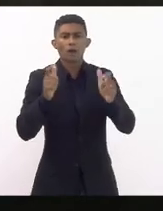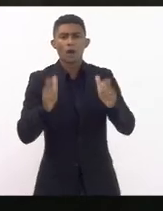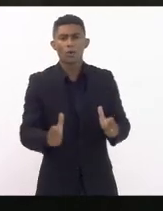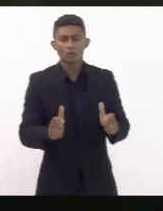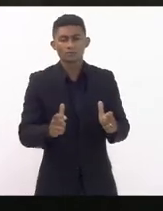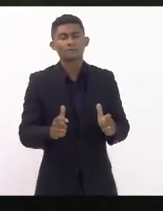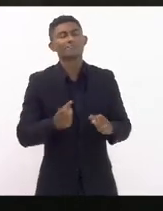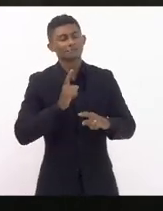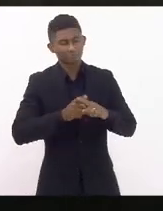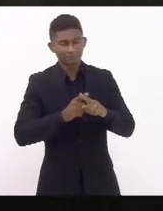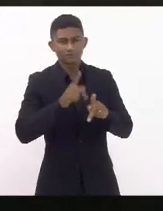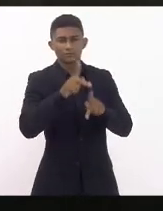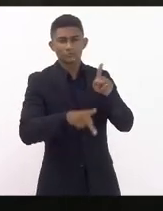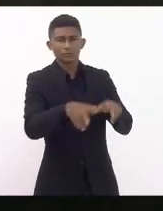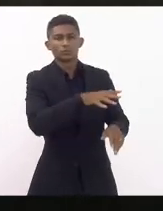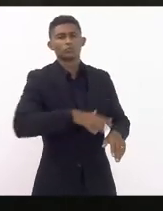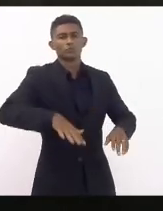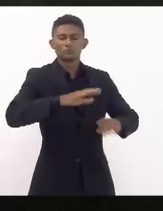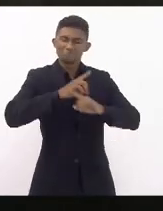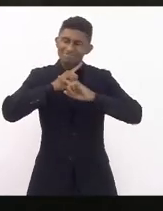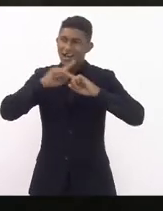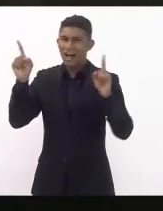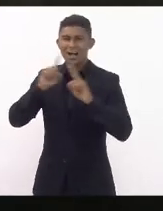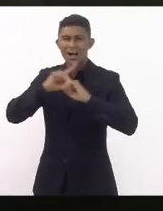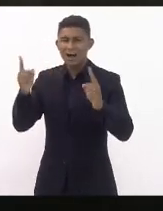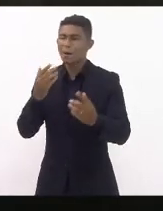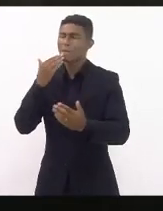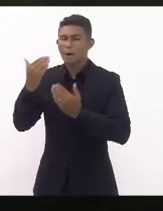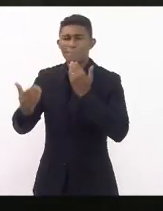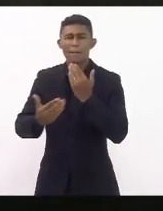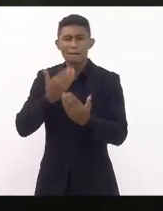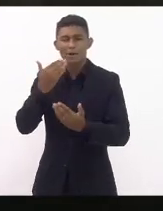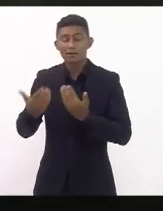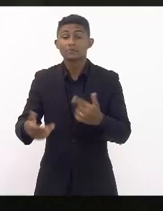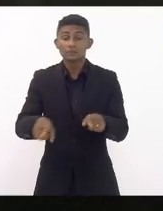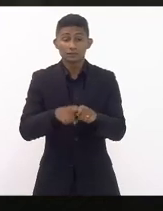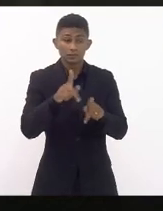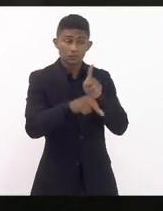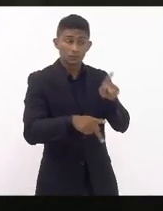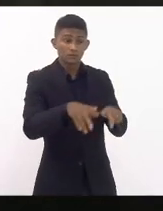clamor da população e da população feminina,